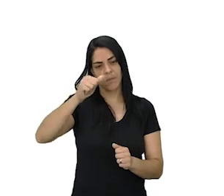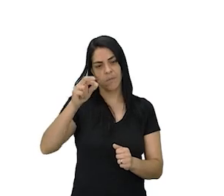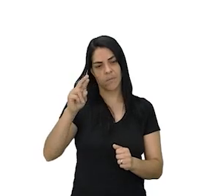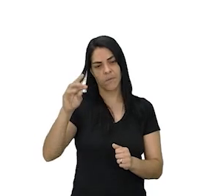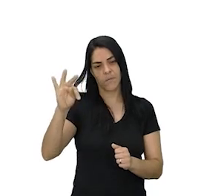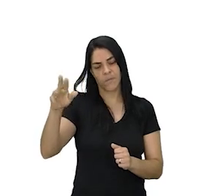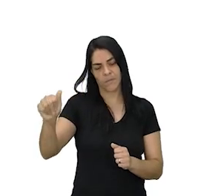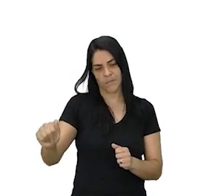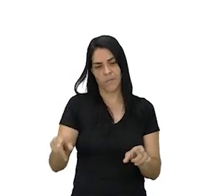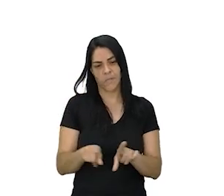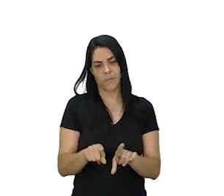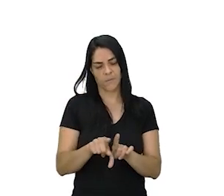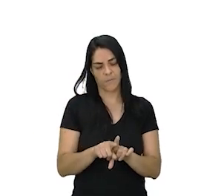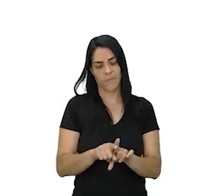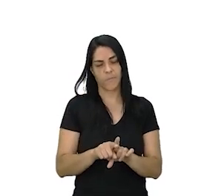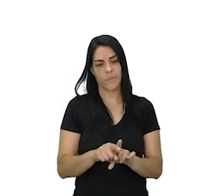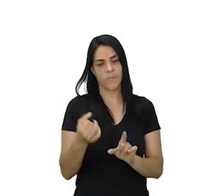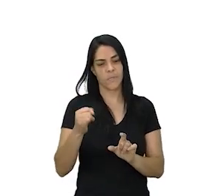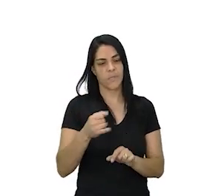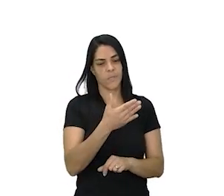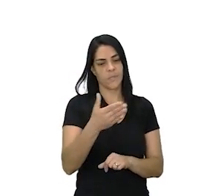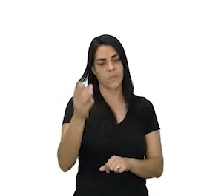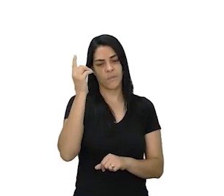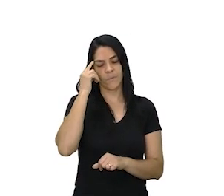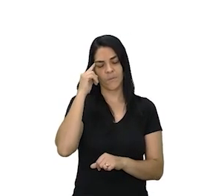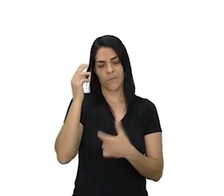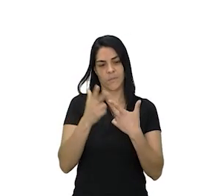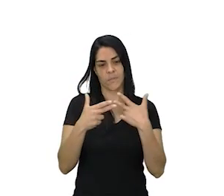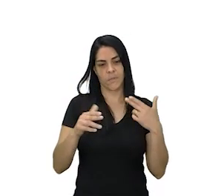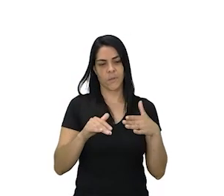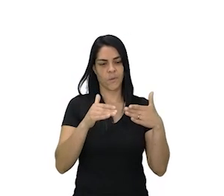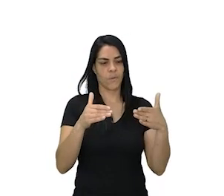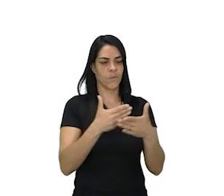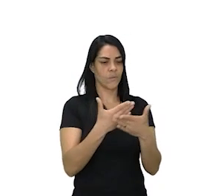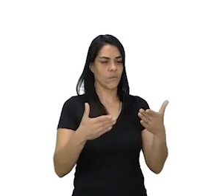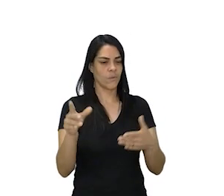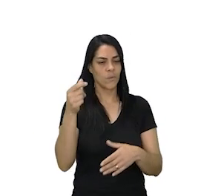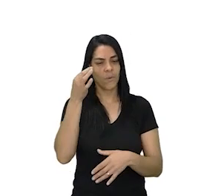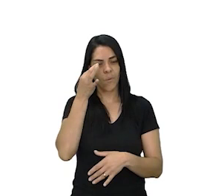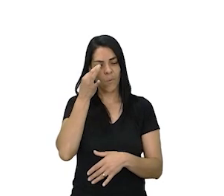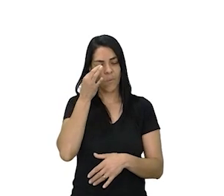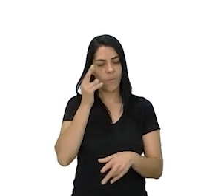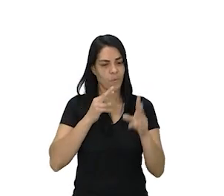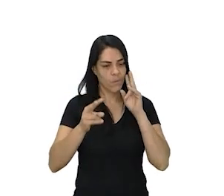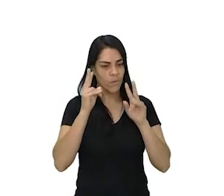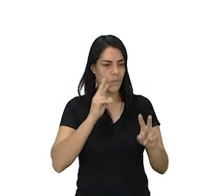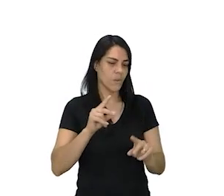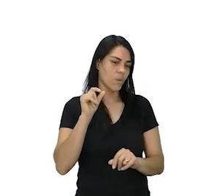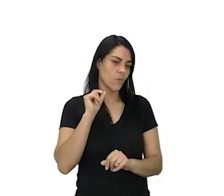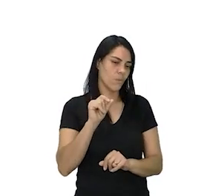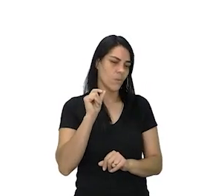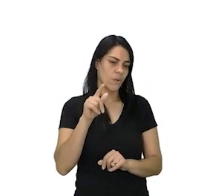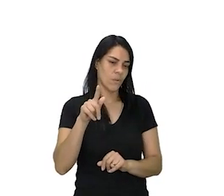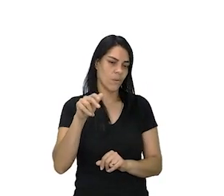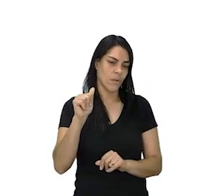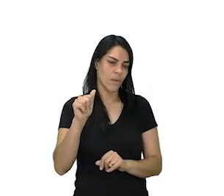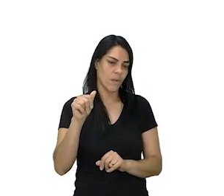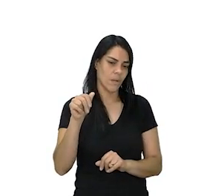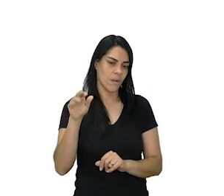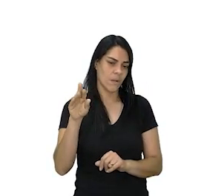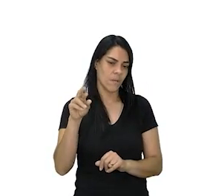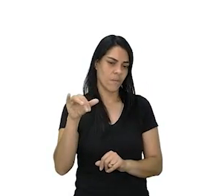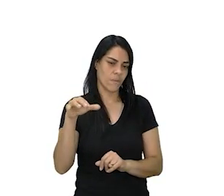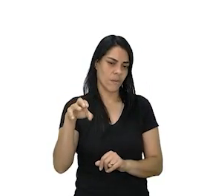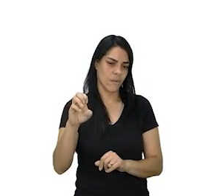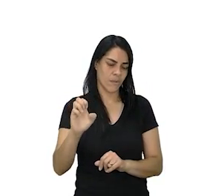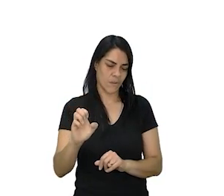quando a gente pensa nisso, quando a gente observa o que o Gabriel